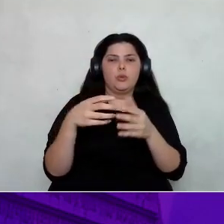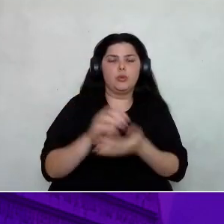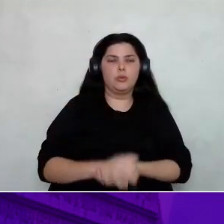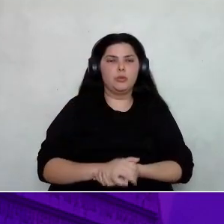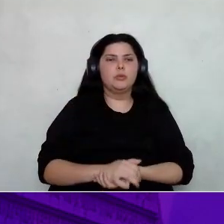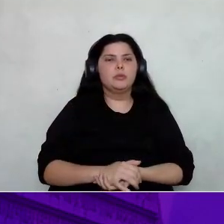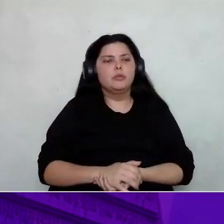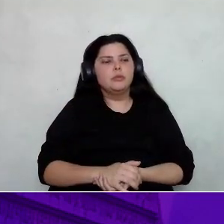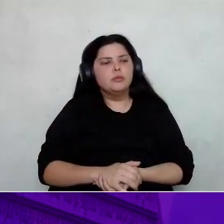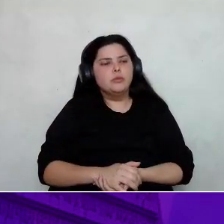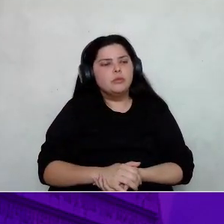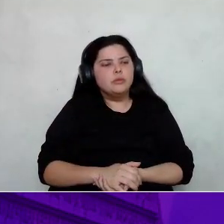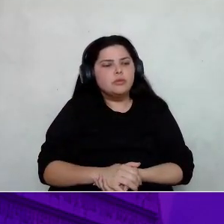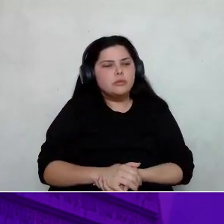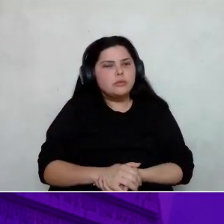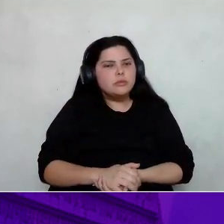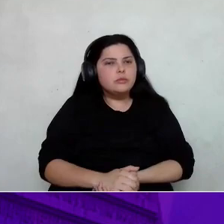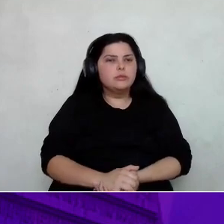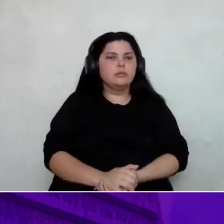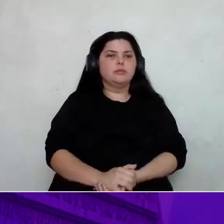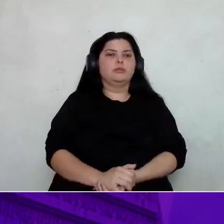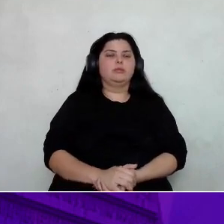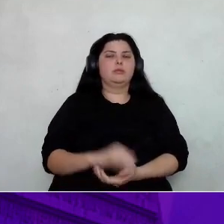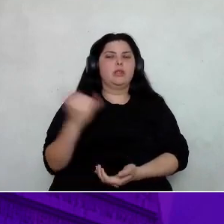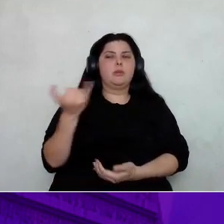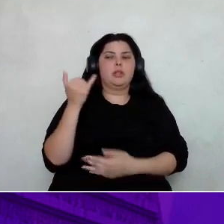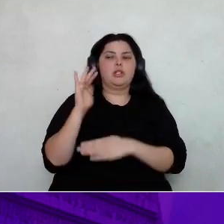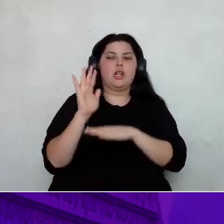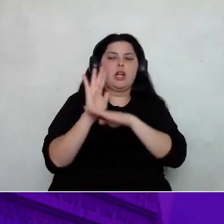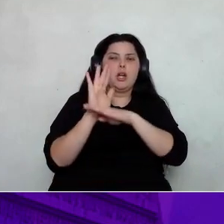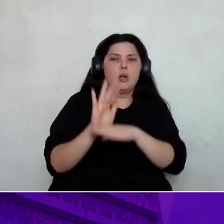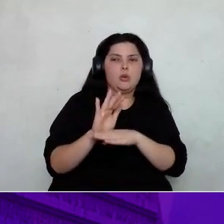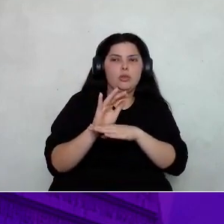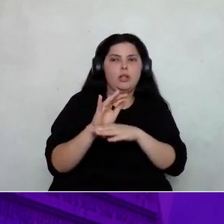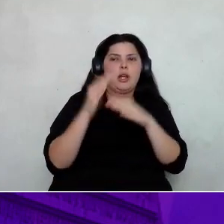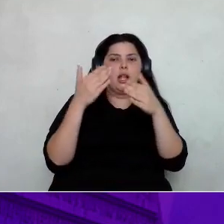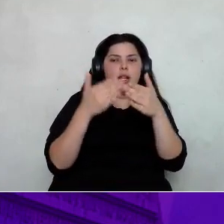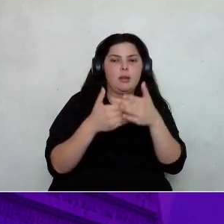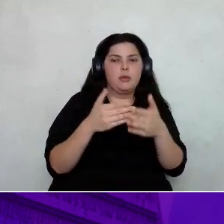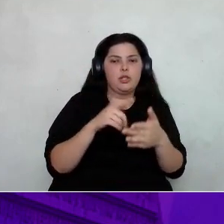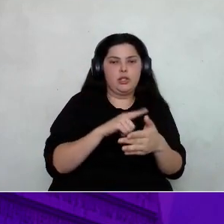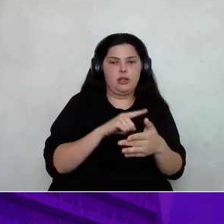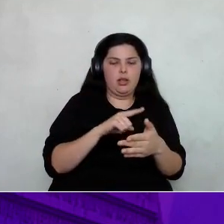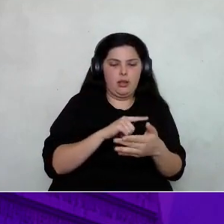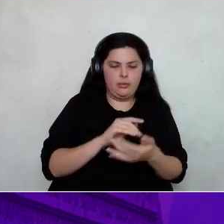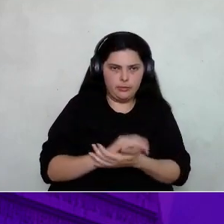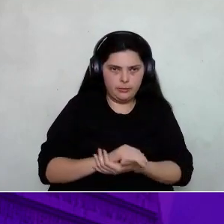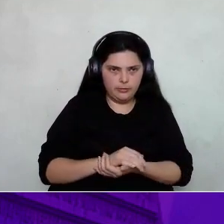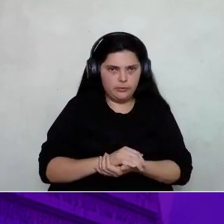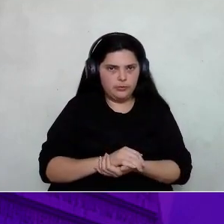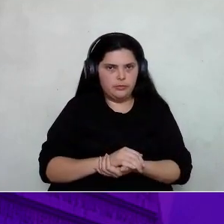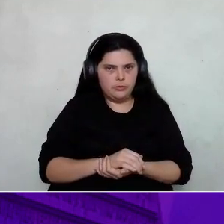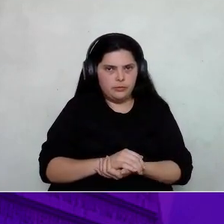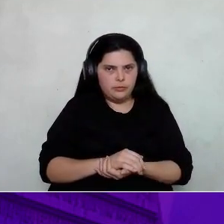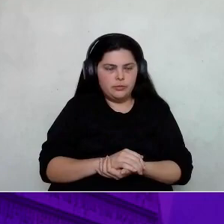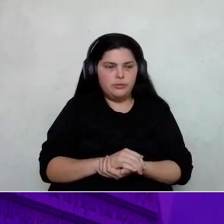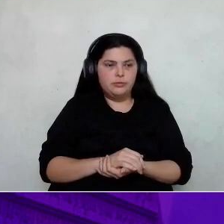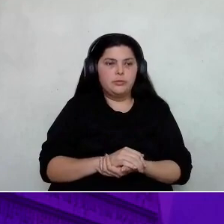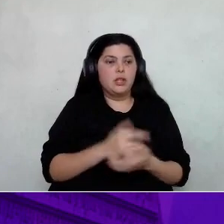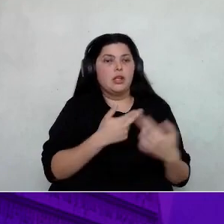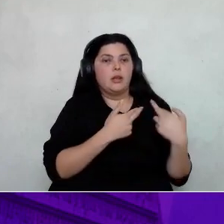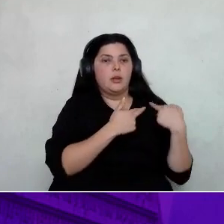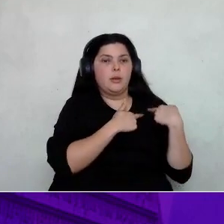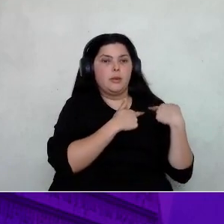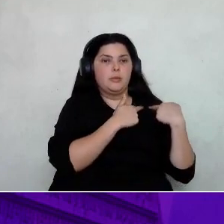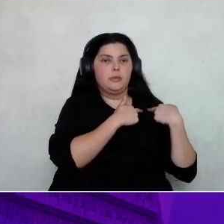Uma outra coisa muito importante para te ajudar a fazer o limite, né, até onde o seu microserviço vai atuar, é responsabilidade. O seu